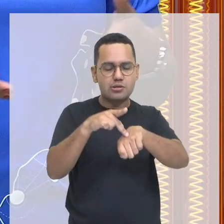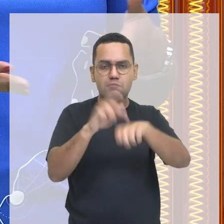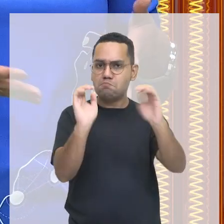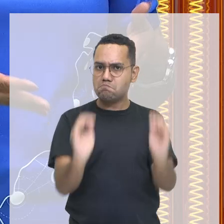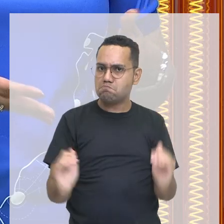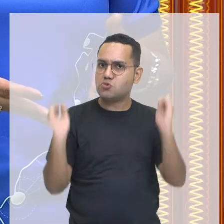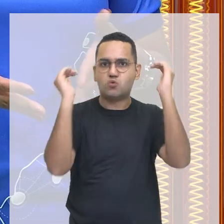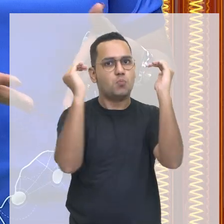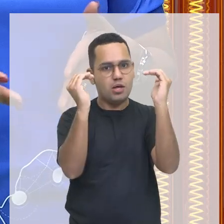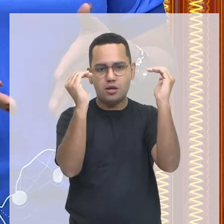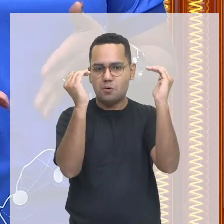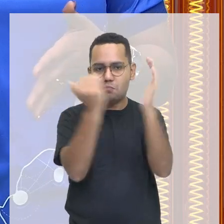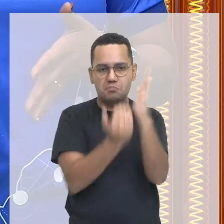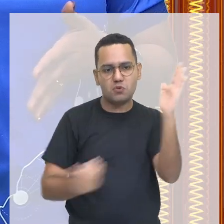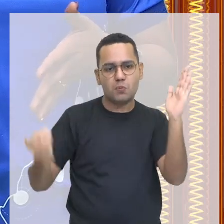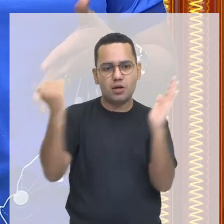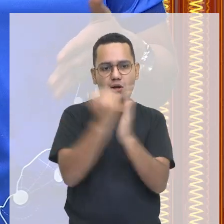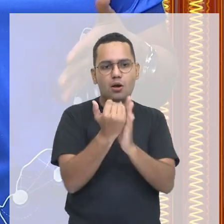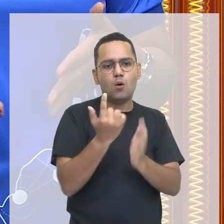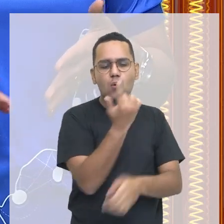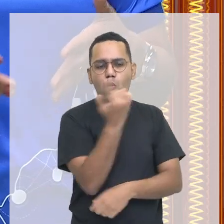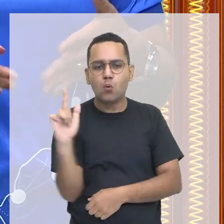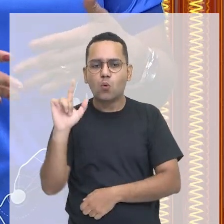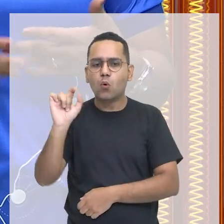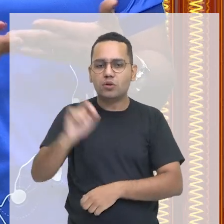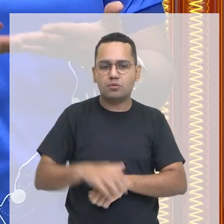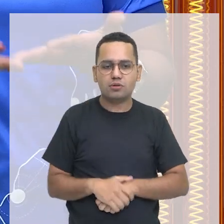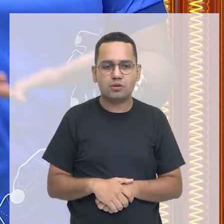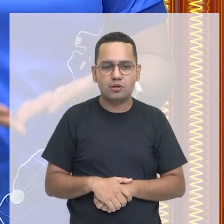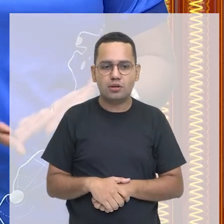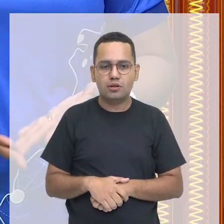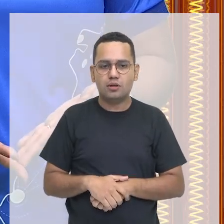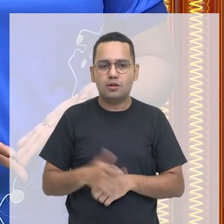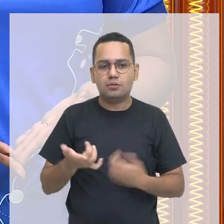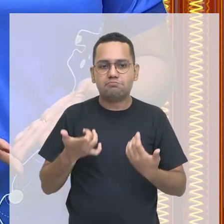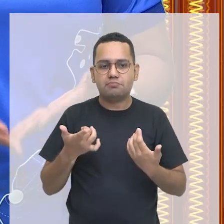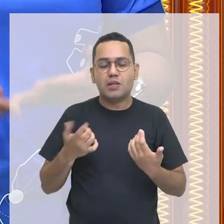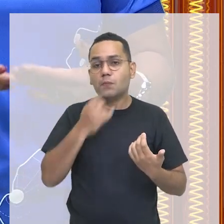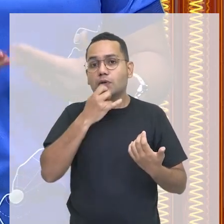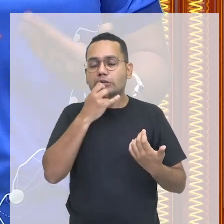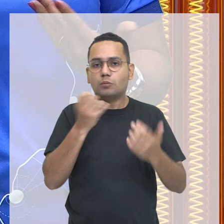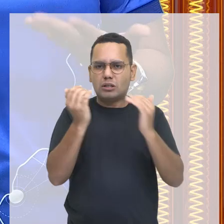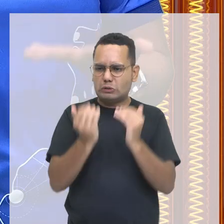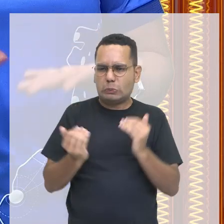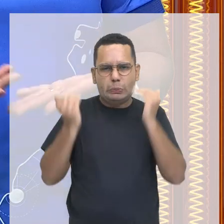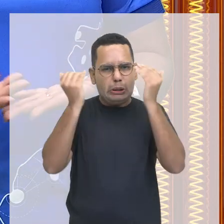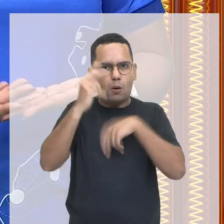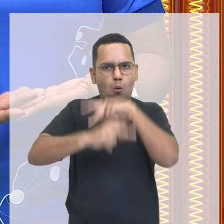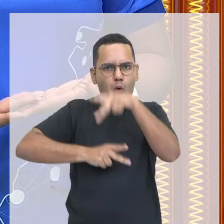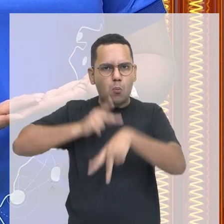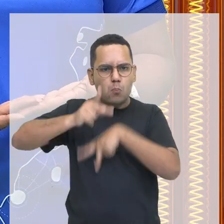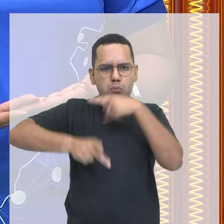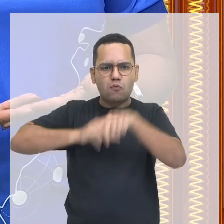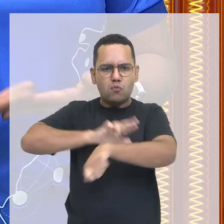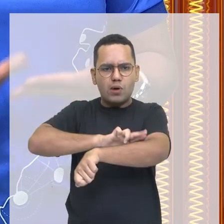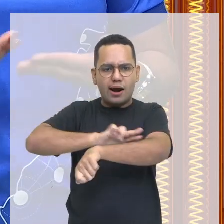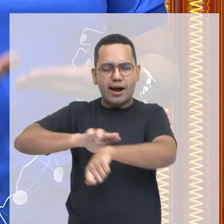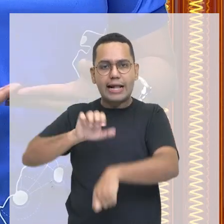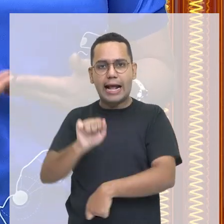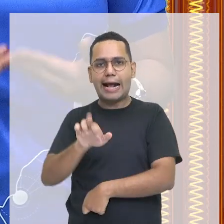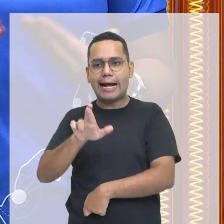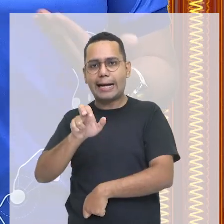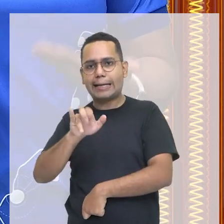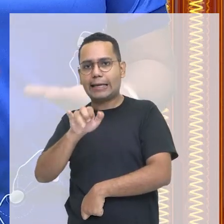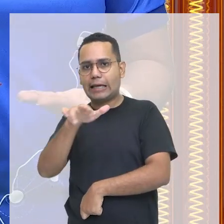nação, a supremacia da raça ariana, como nós vamos ver os casos dos nazistas, que vão defender esse nacionalismo,